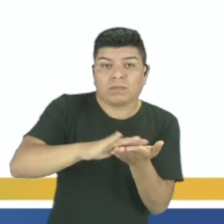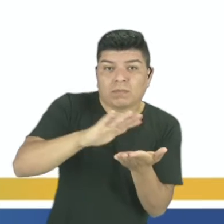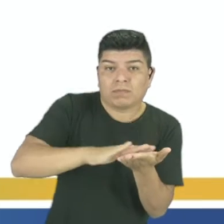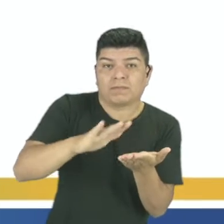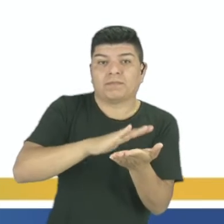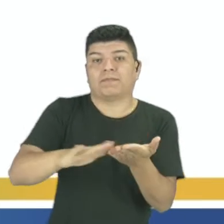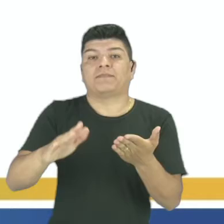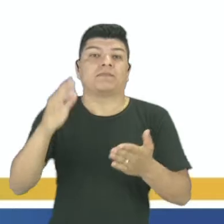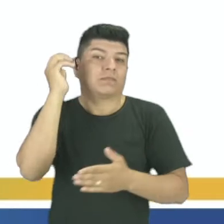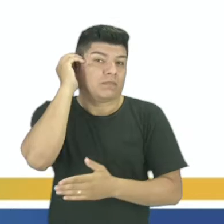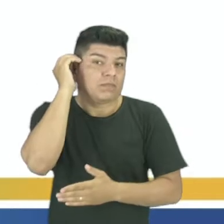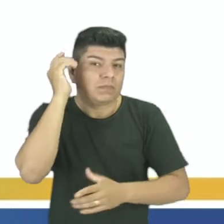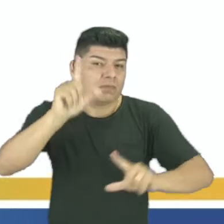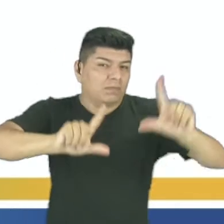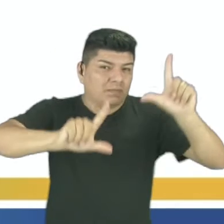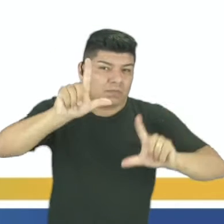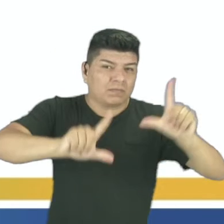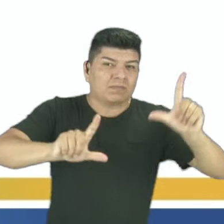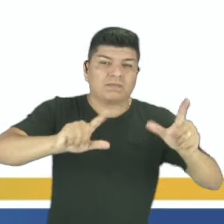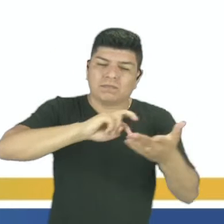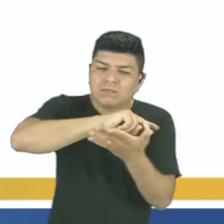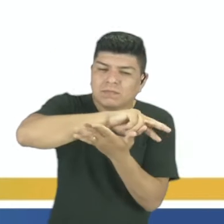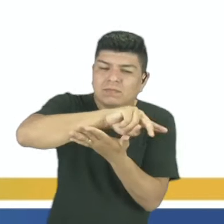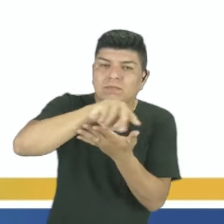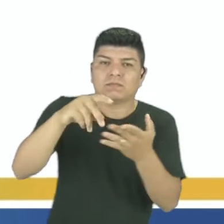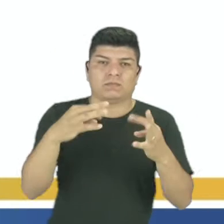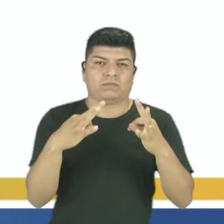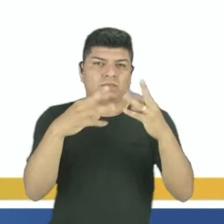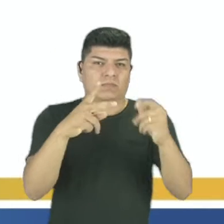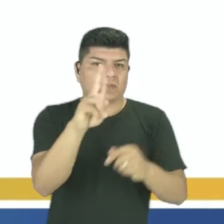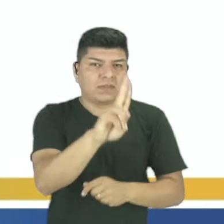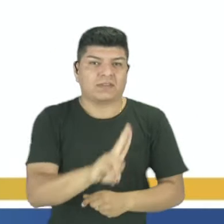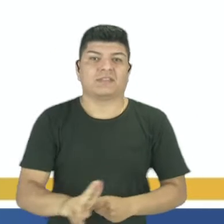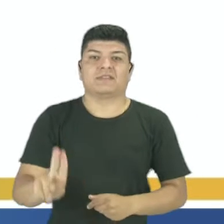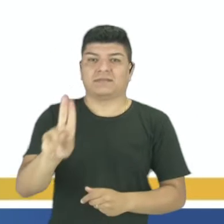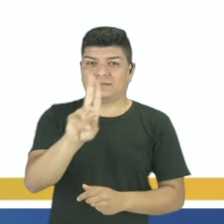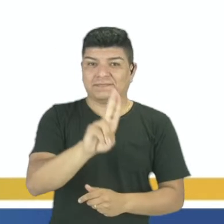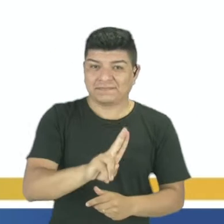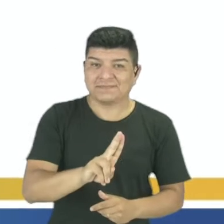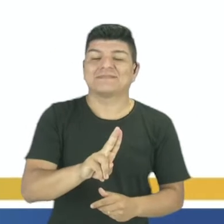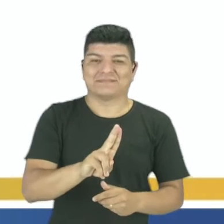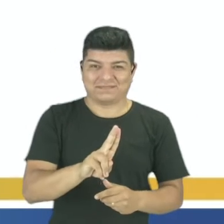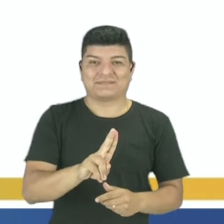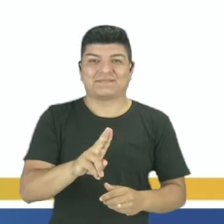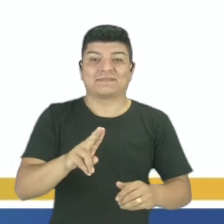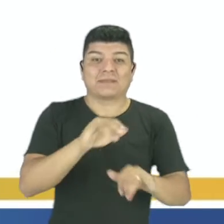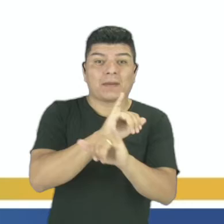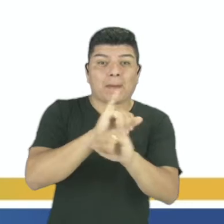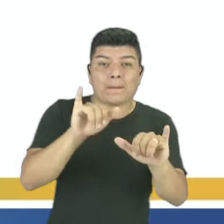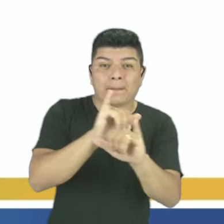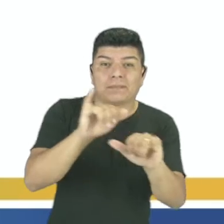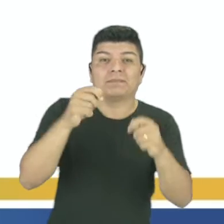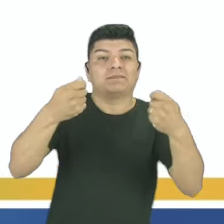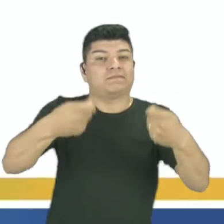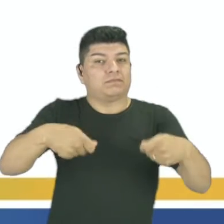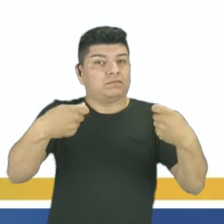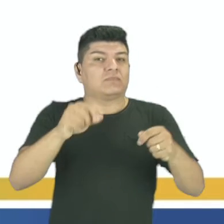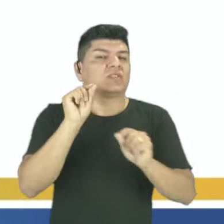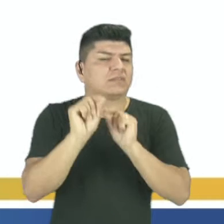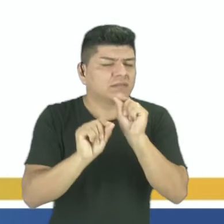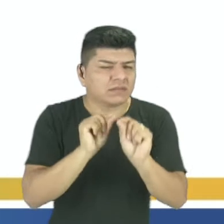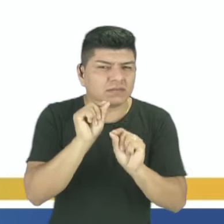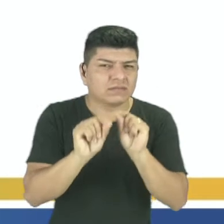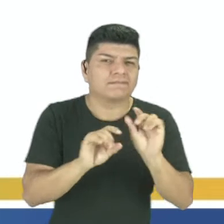TV e etc. Claro que todo veículo usado para disseminar alguma propaganda precisa de